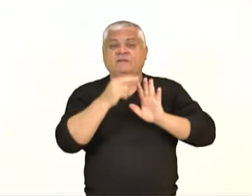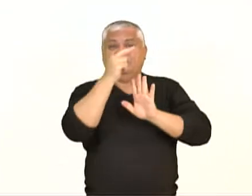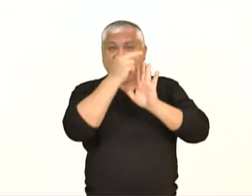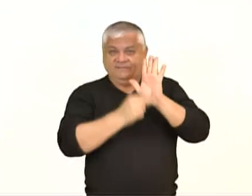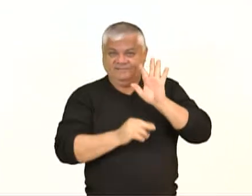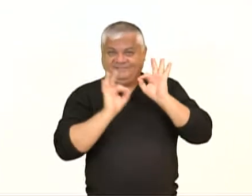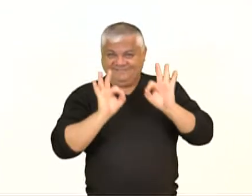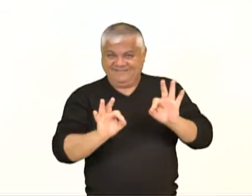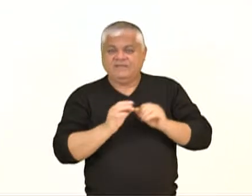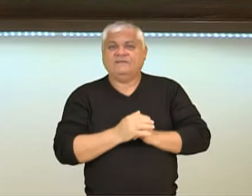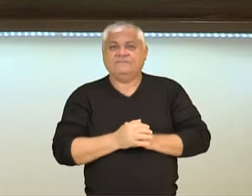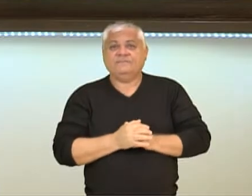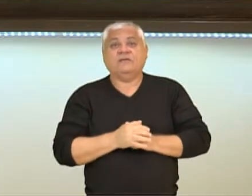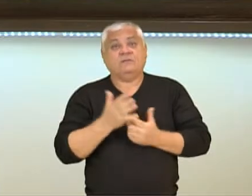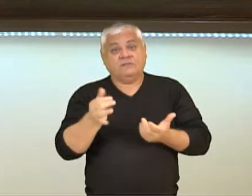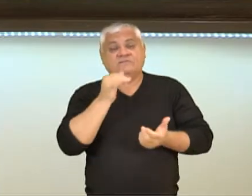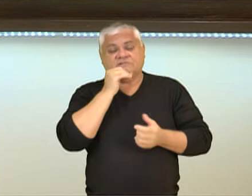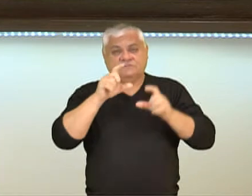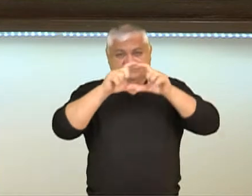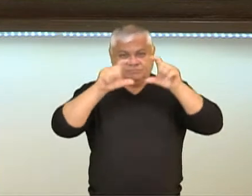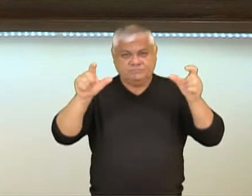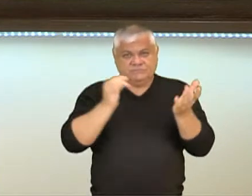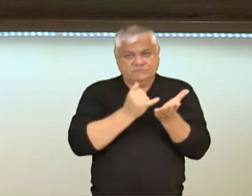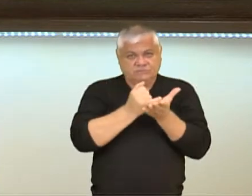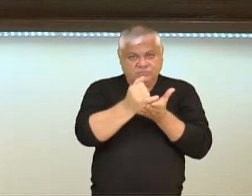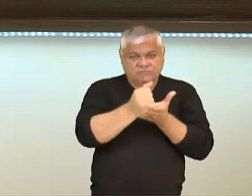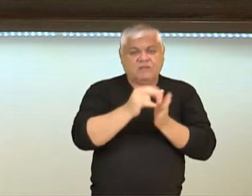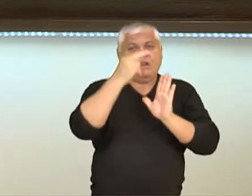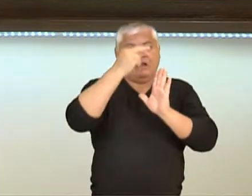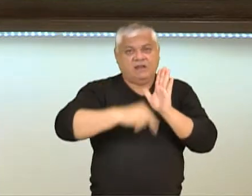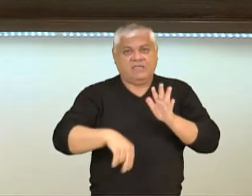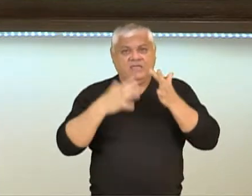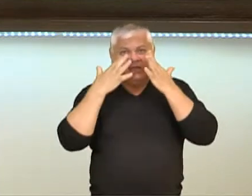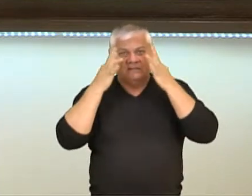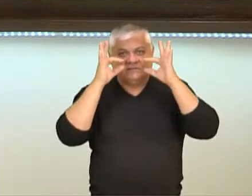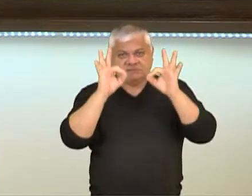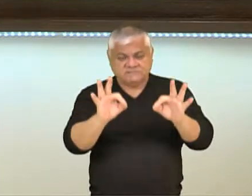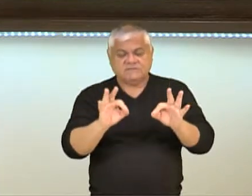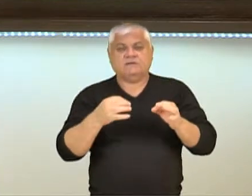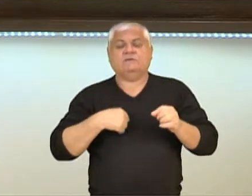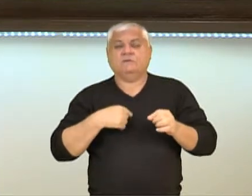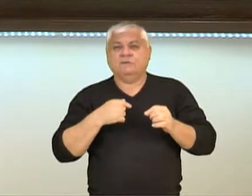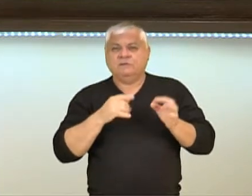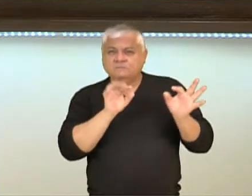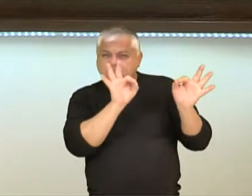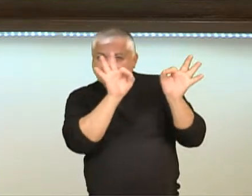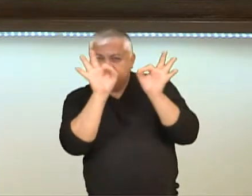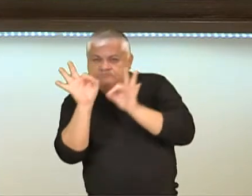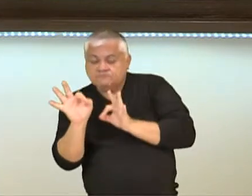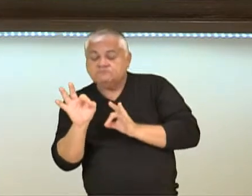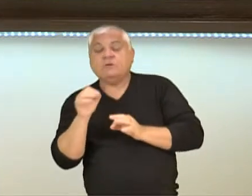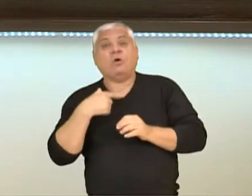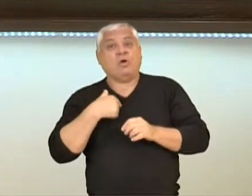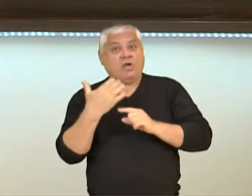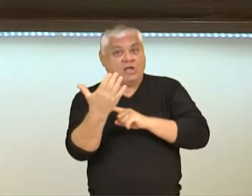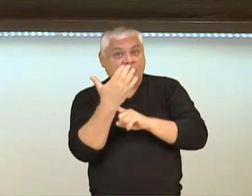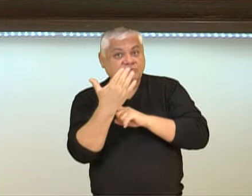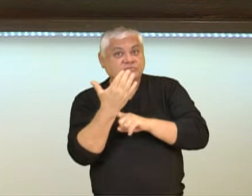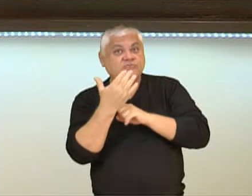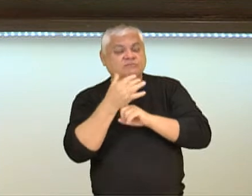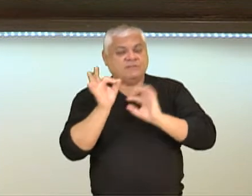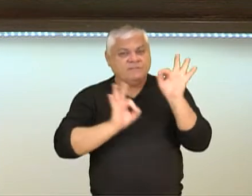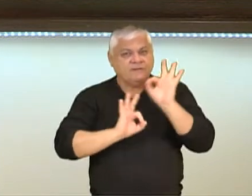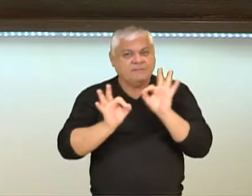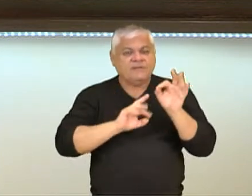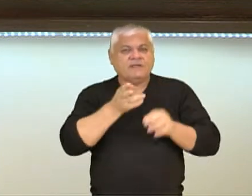até aqui, nesse introito, nessa introdução. Releiam com atenção, atentem à nossa iconografia, ela sempre nos ajuda a preparar